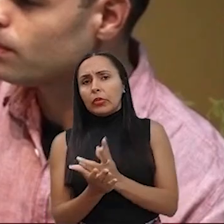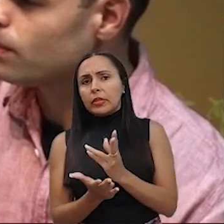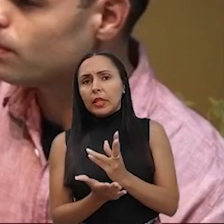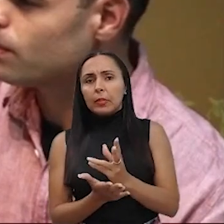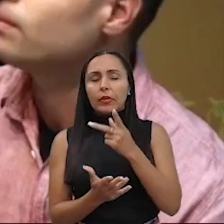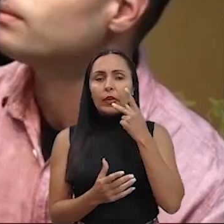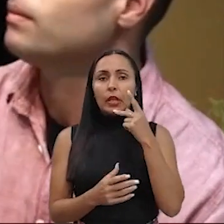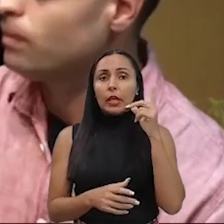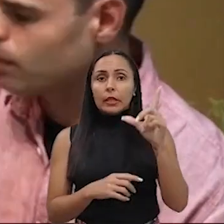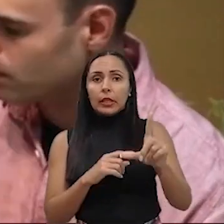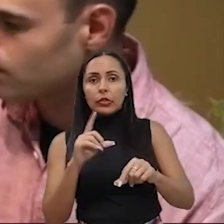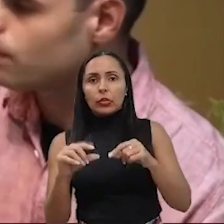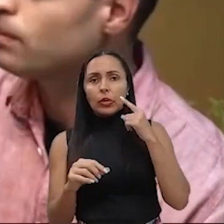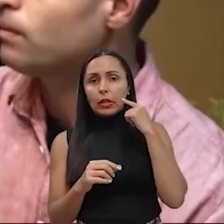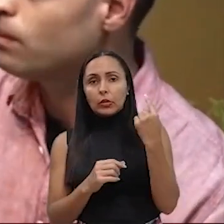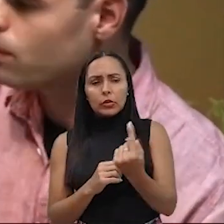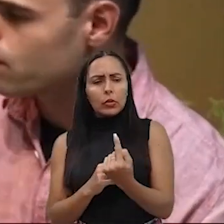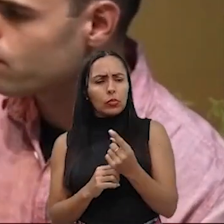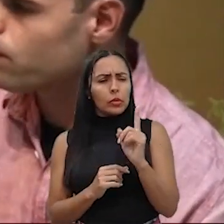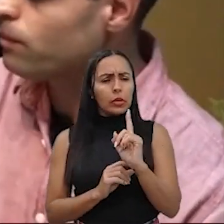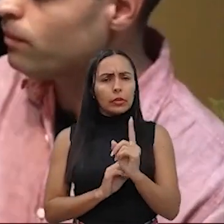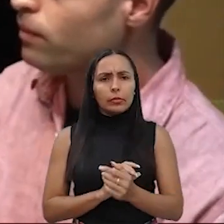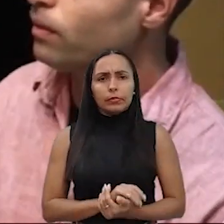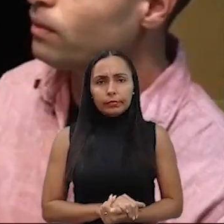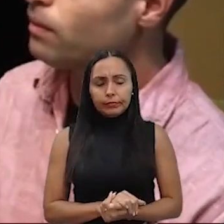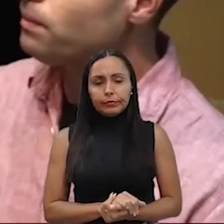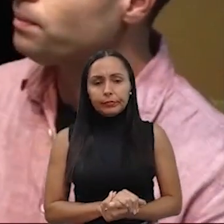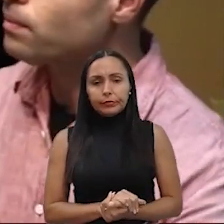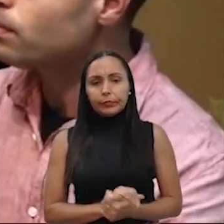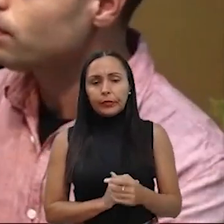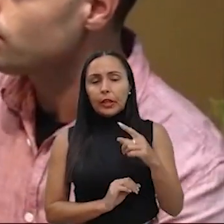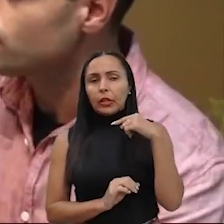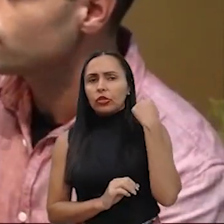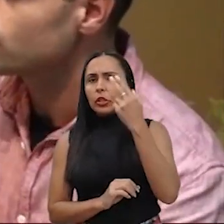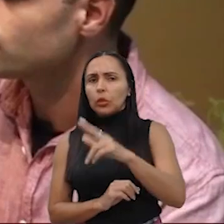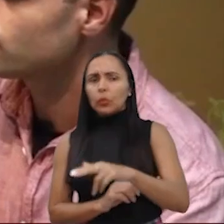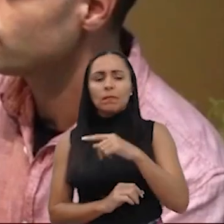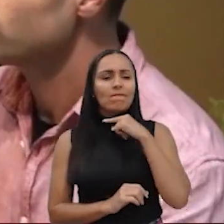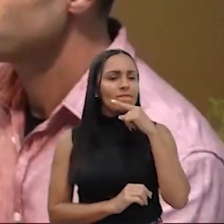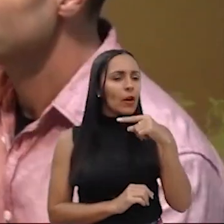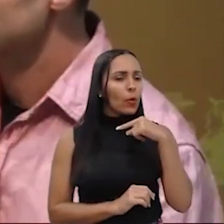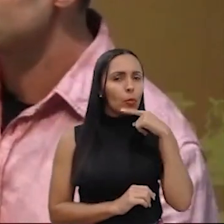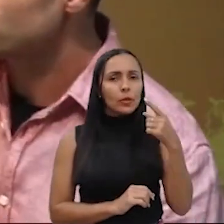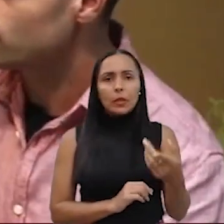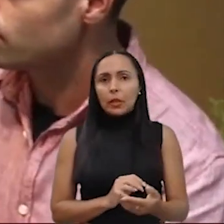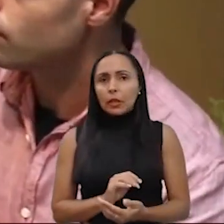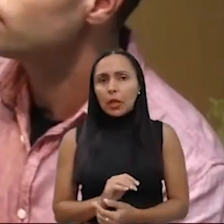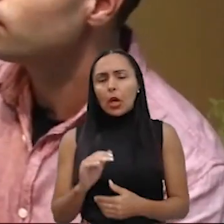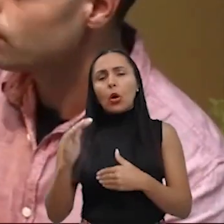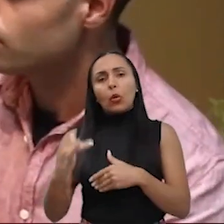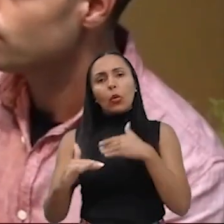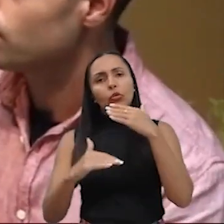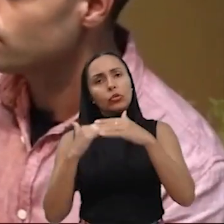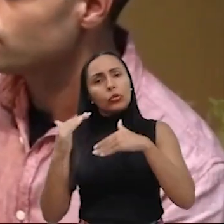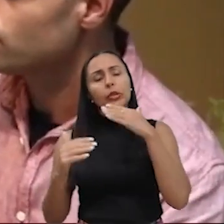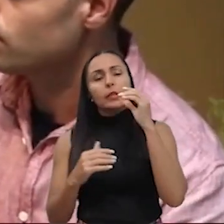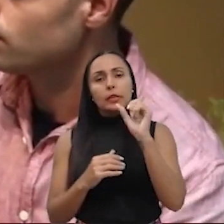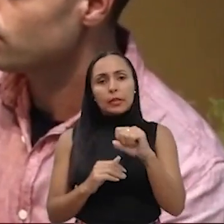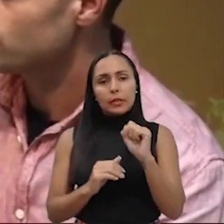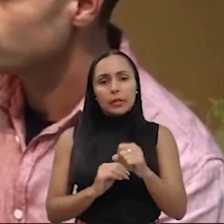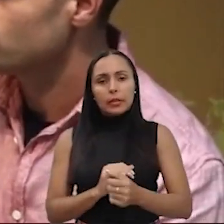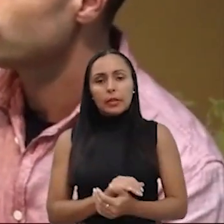escolhas, elas não são únicas, não é? E a gente nunca vai conseguir, de fato, construir uma versão de